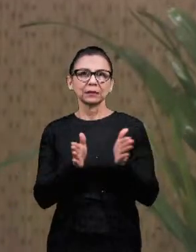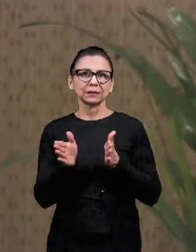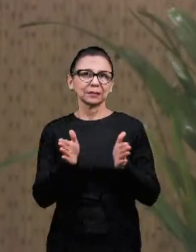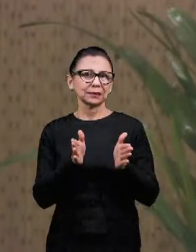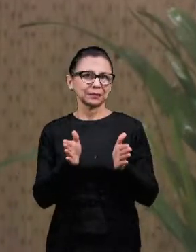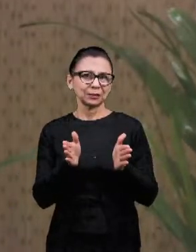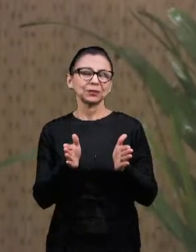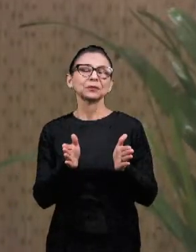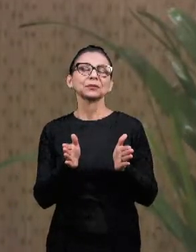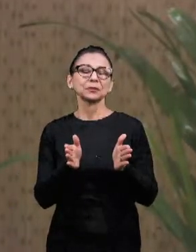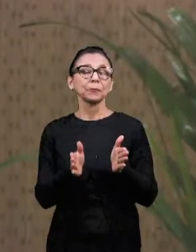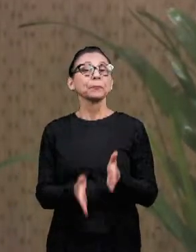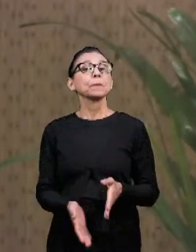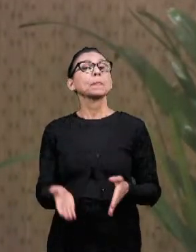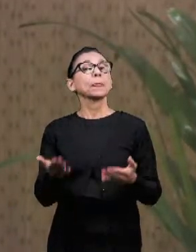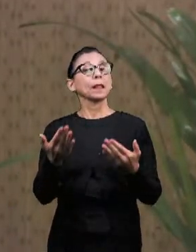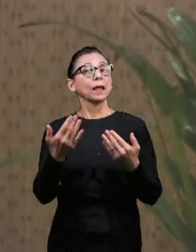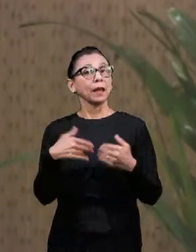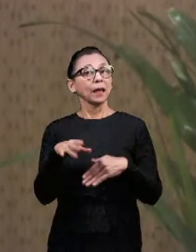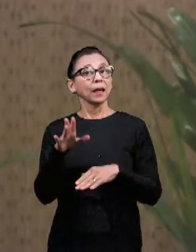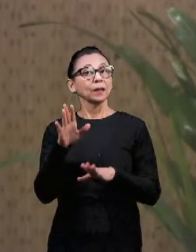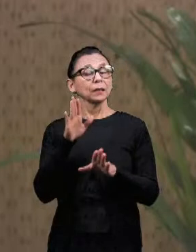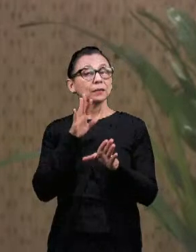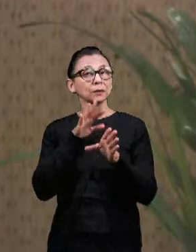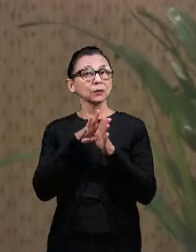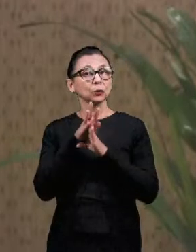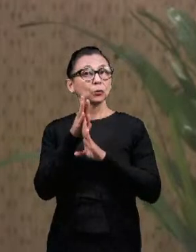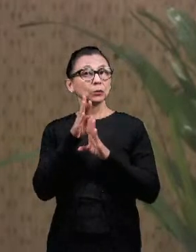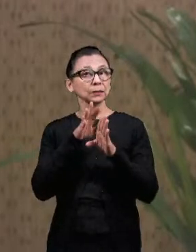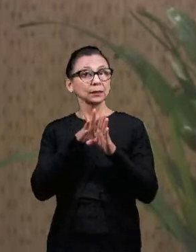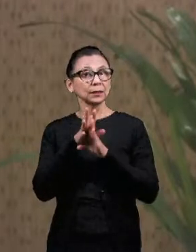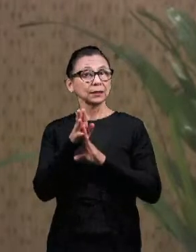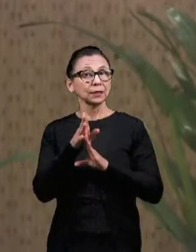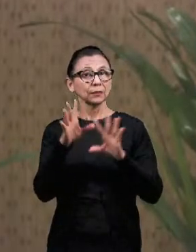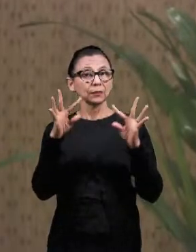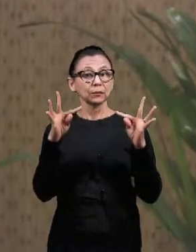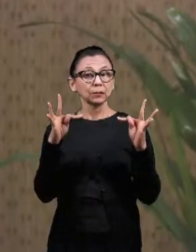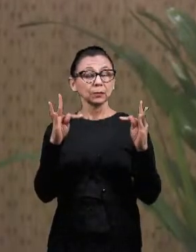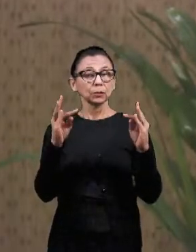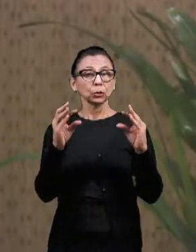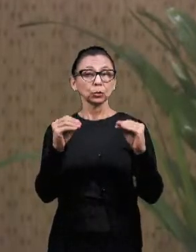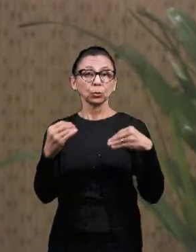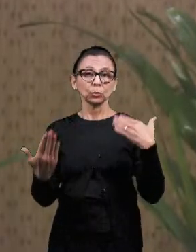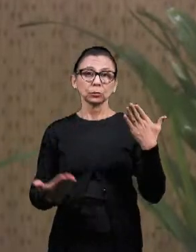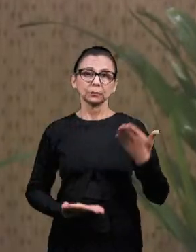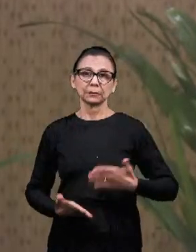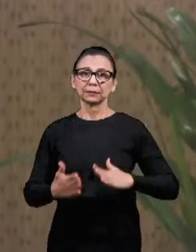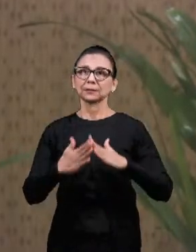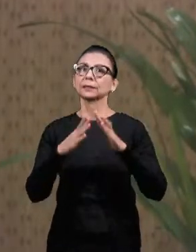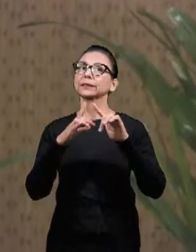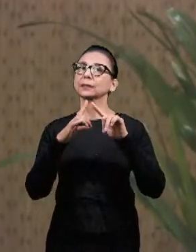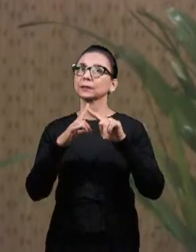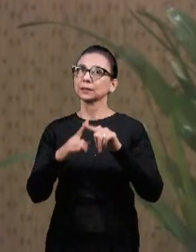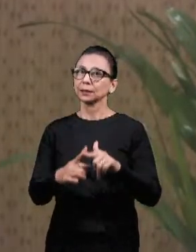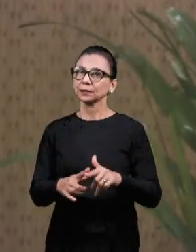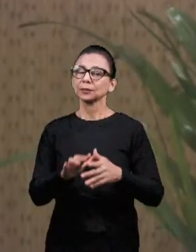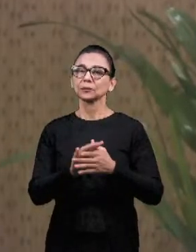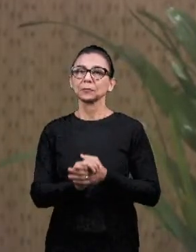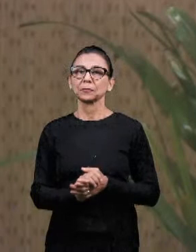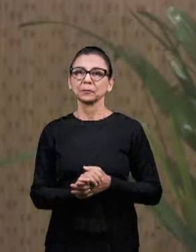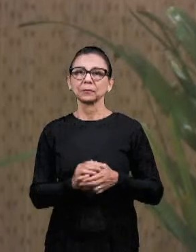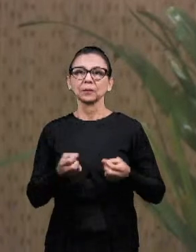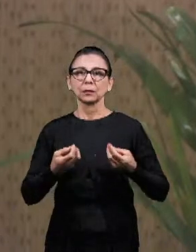aliás, recomendável para toda a igreja. Eu quero dizer uma coisa, o link para